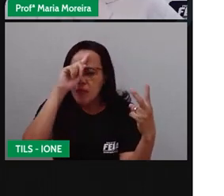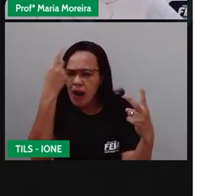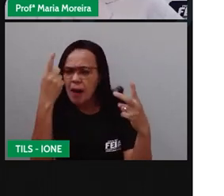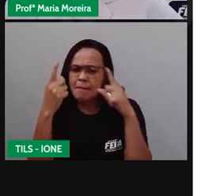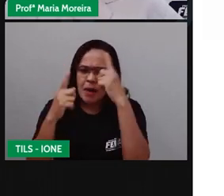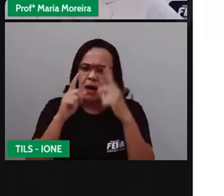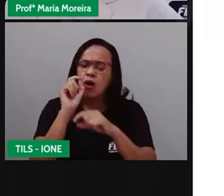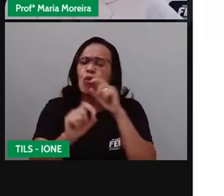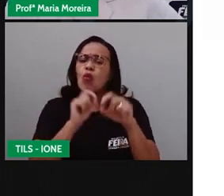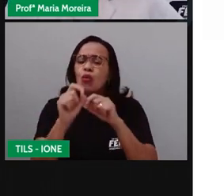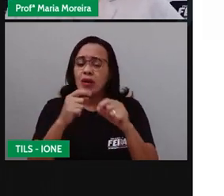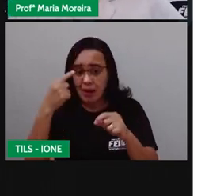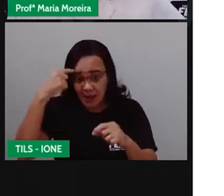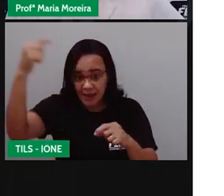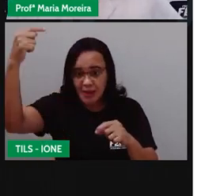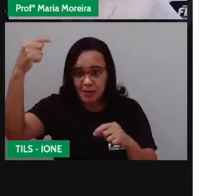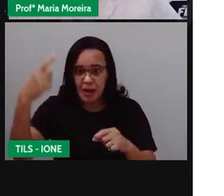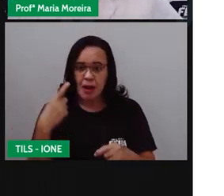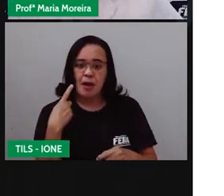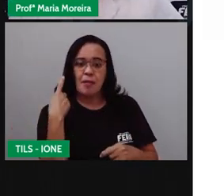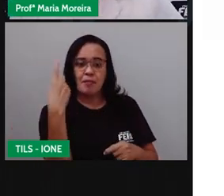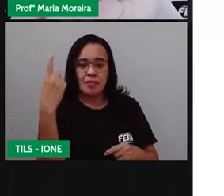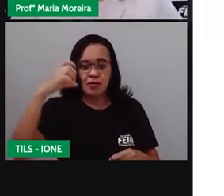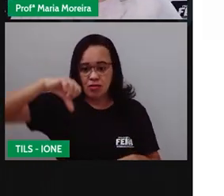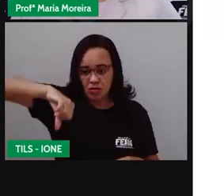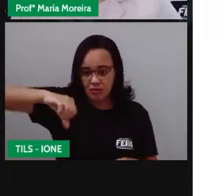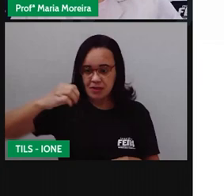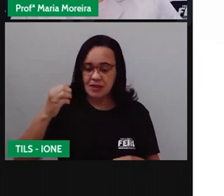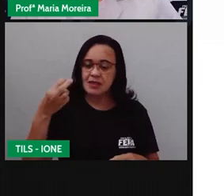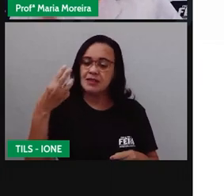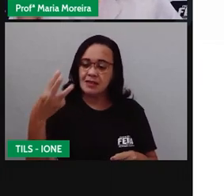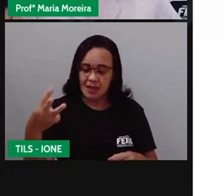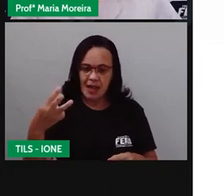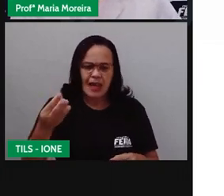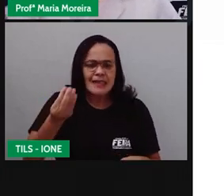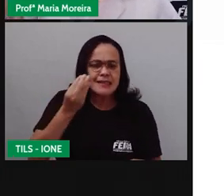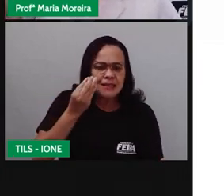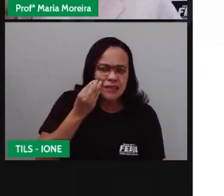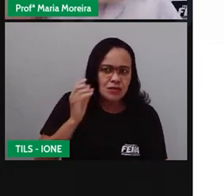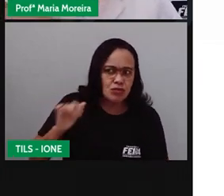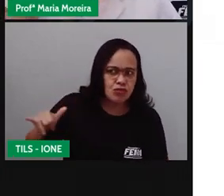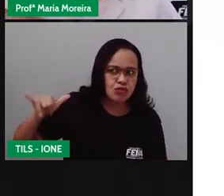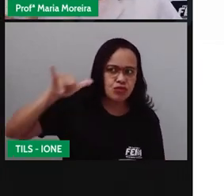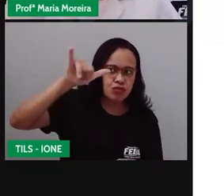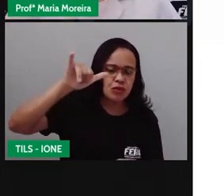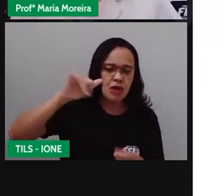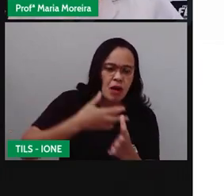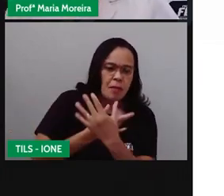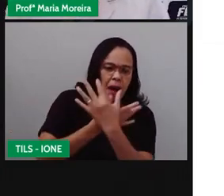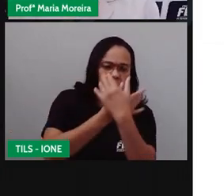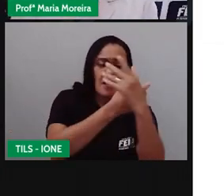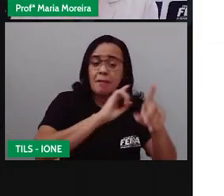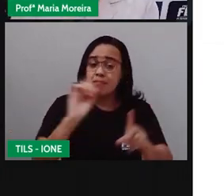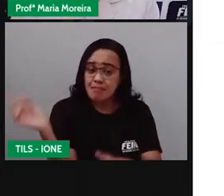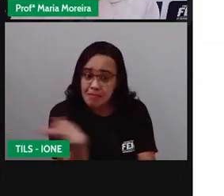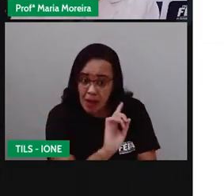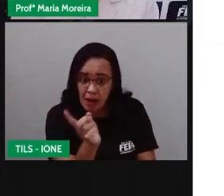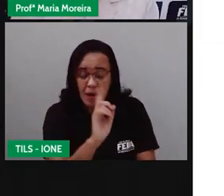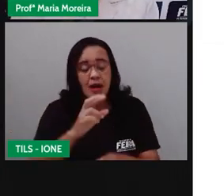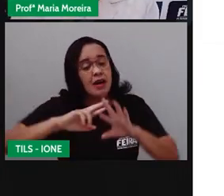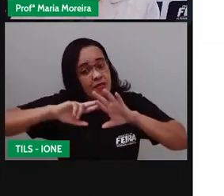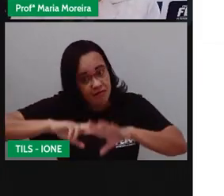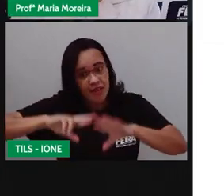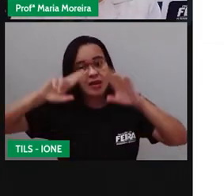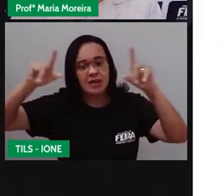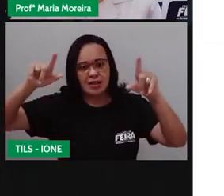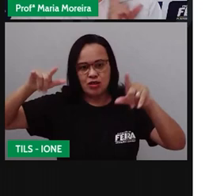gente falou sobre isso aqui. Eles tentaram o quê? Voar também, mas eles fazem o quê? Vão de um local alto, e aí,